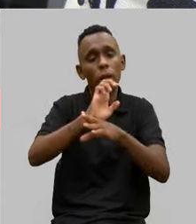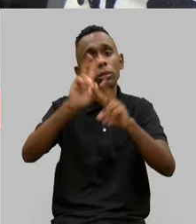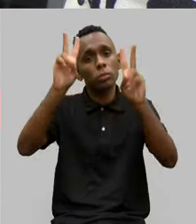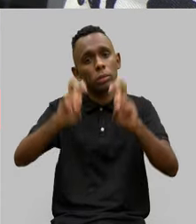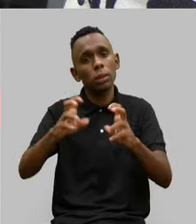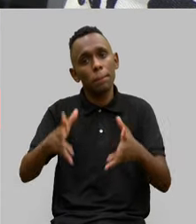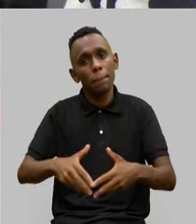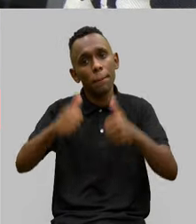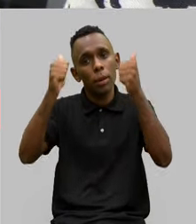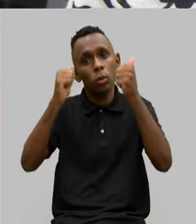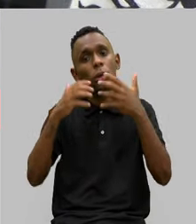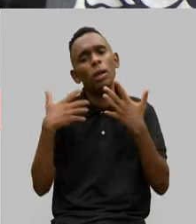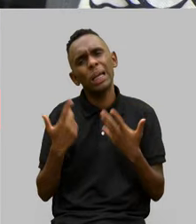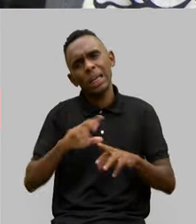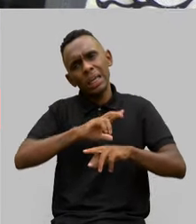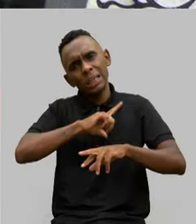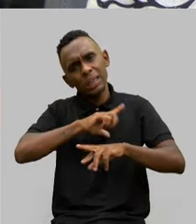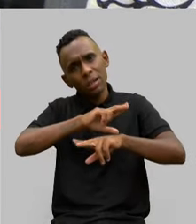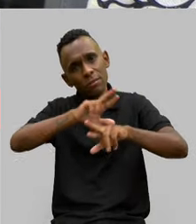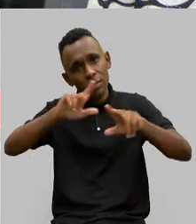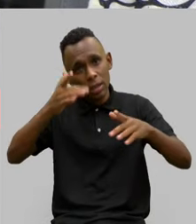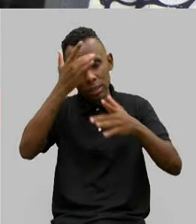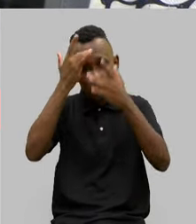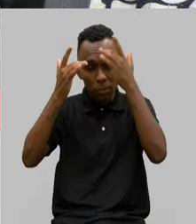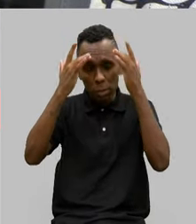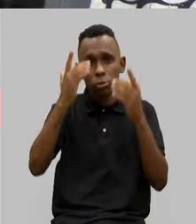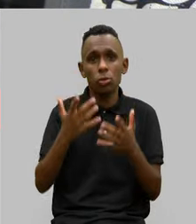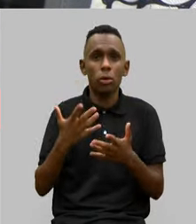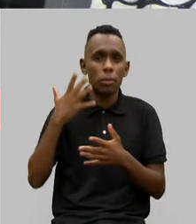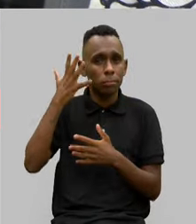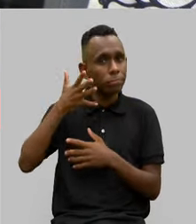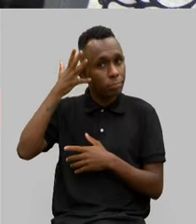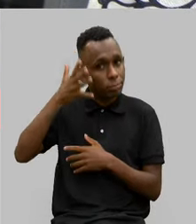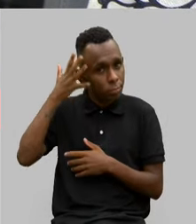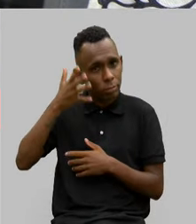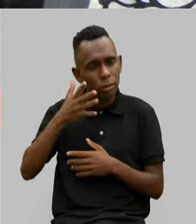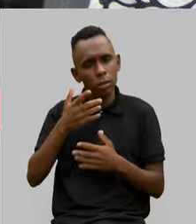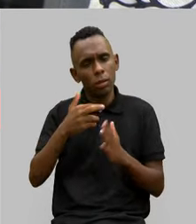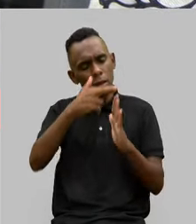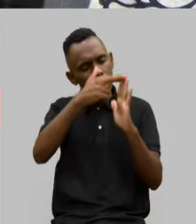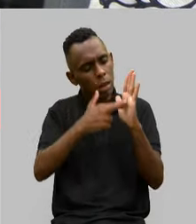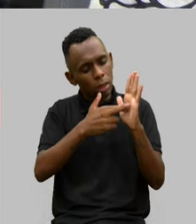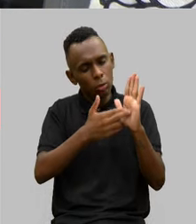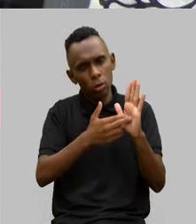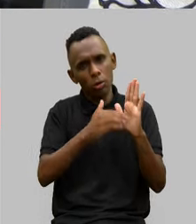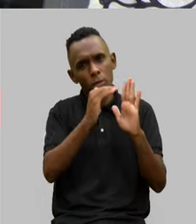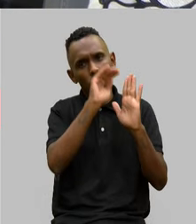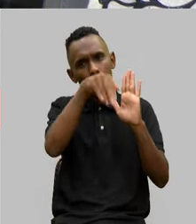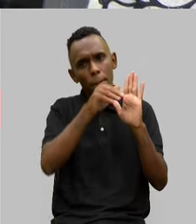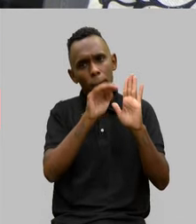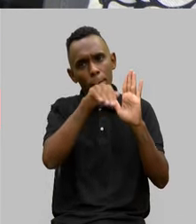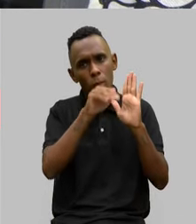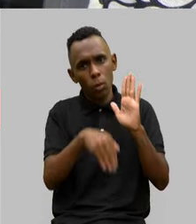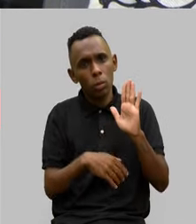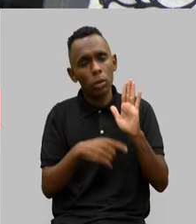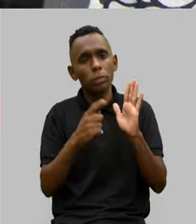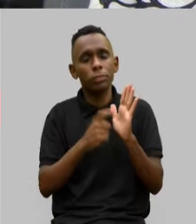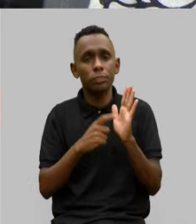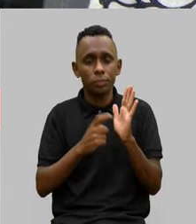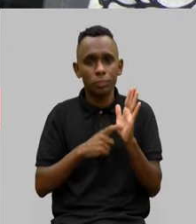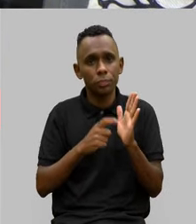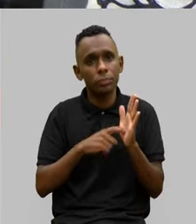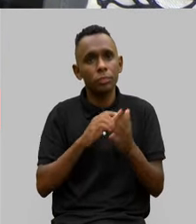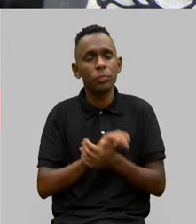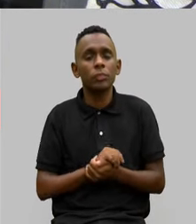eh tem muita gente para falar vou pular várias partes do do relatório eh O desembargador Henrique disse muito